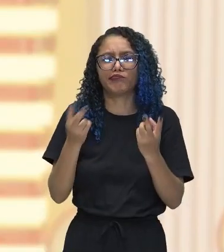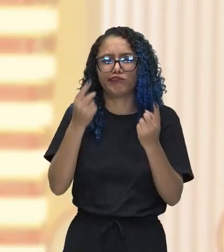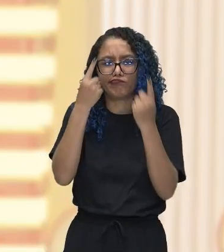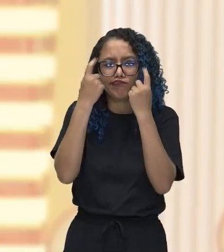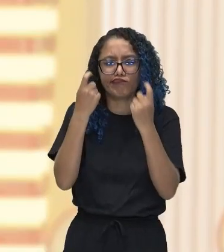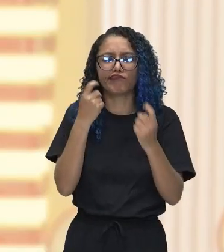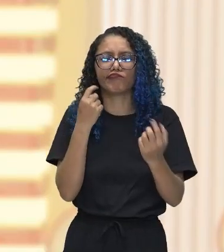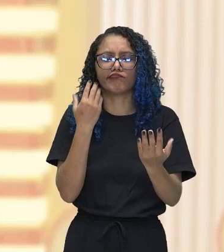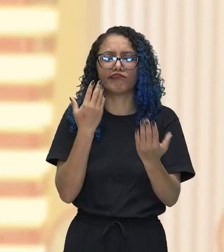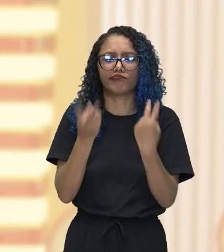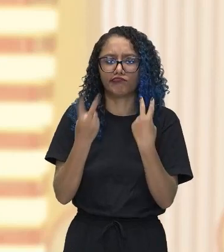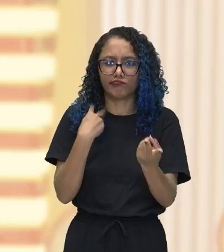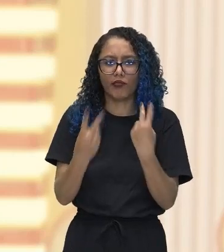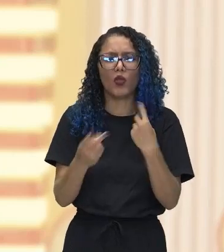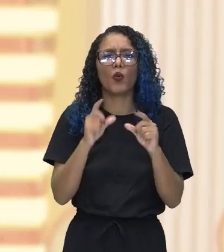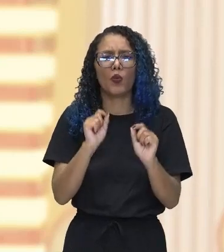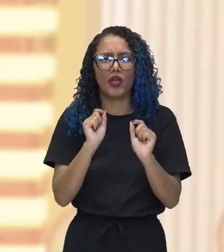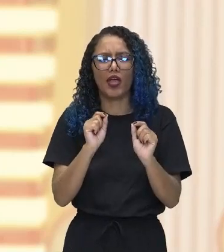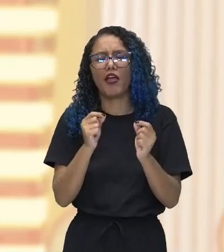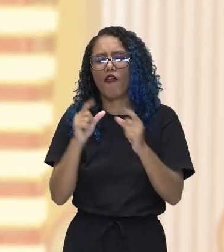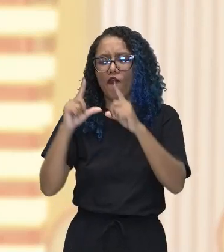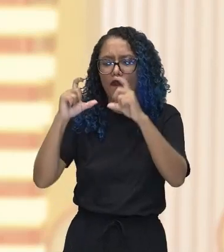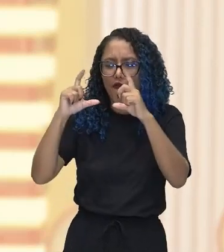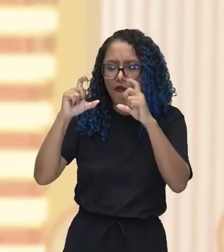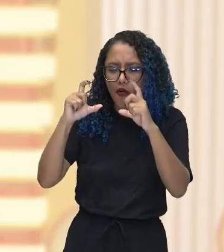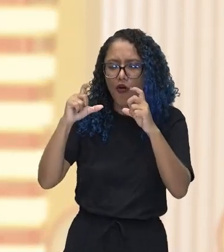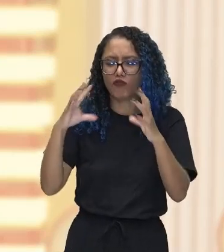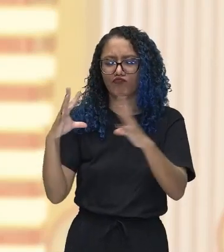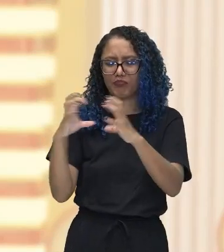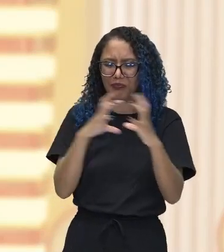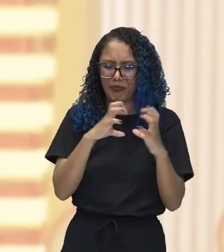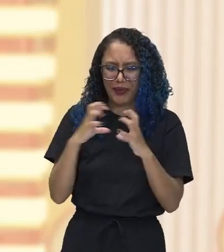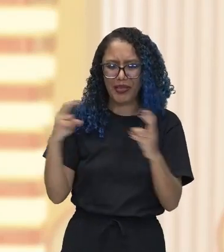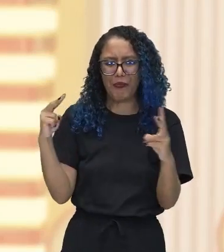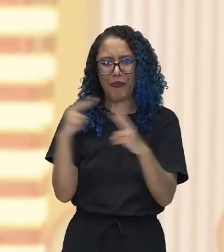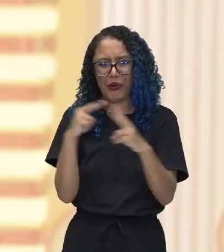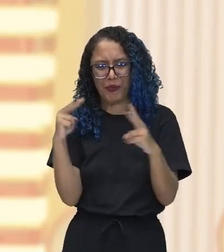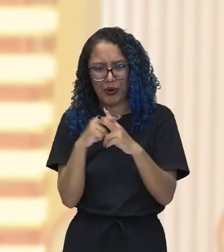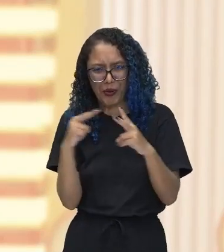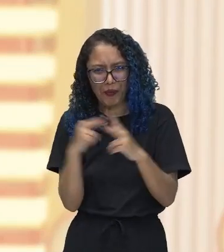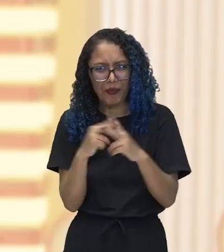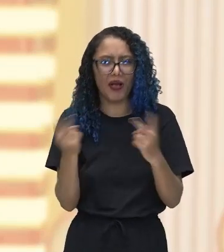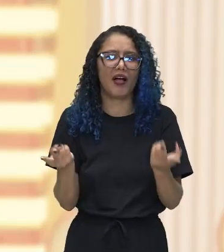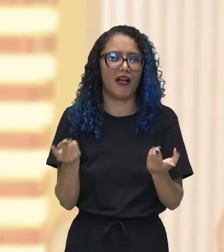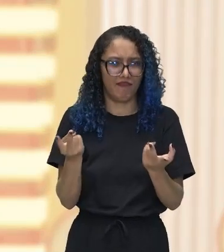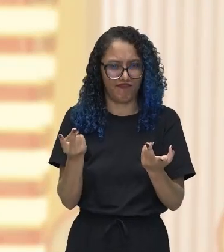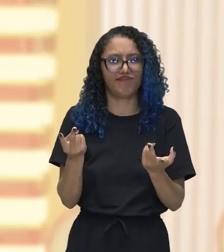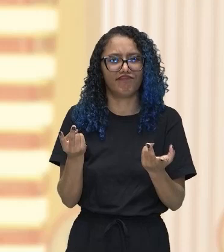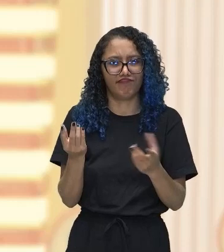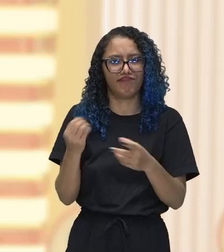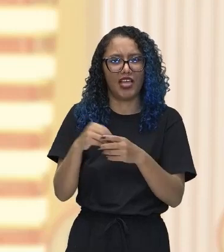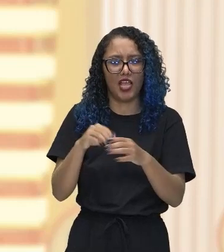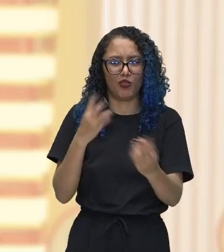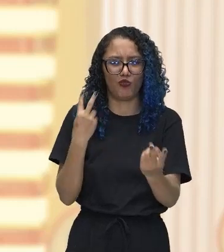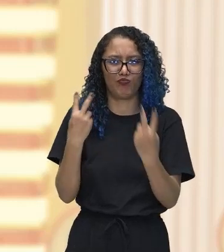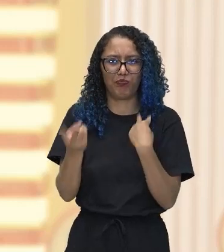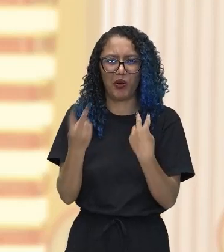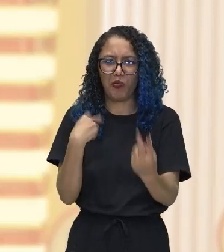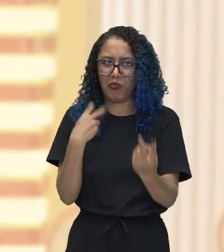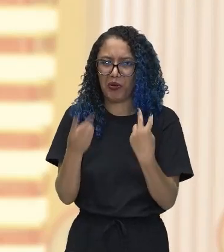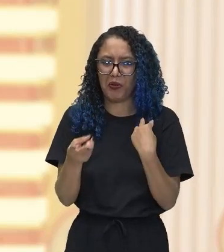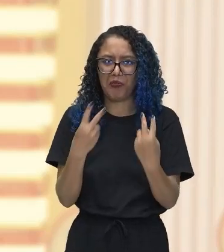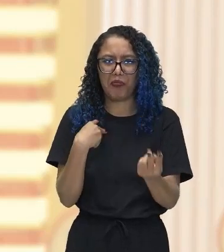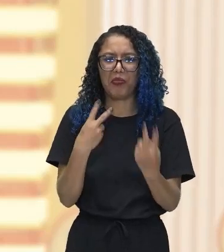tirando fotos, colocando, né, brigas diversas que acontecem também no trânsito, não é mesmo? Chegam, então, às